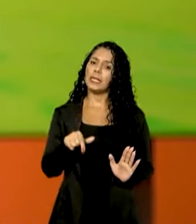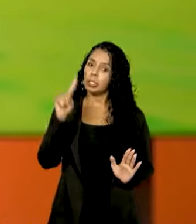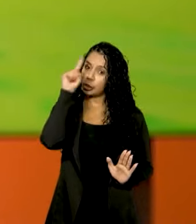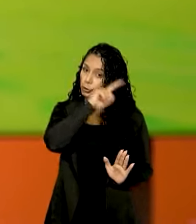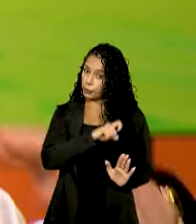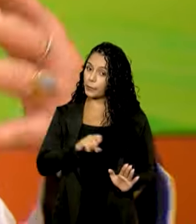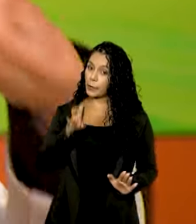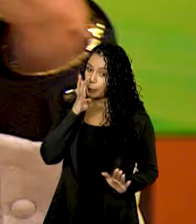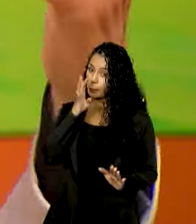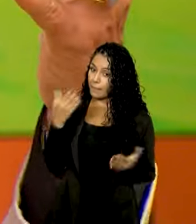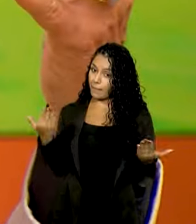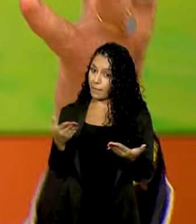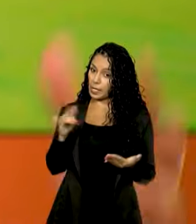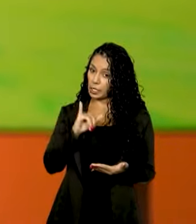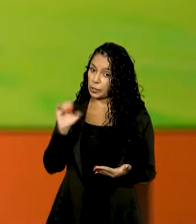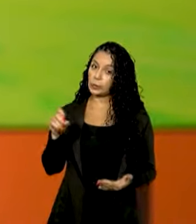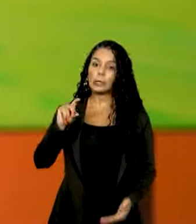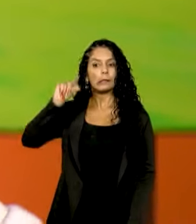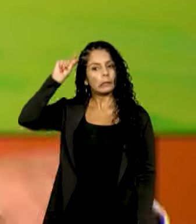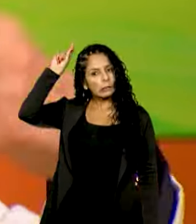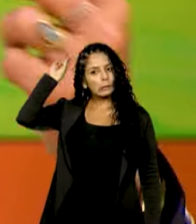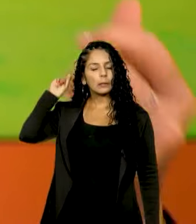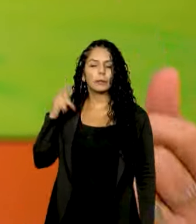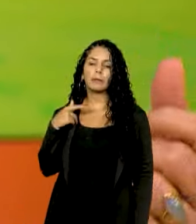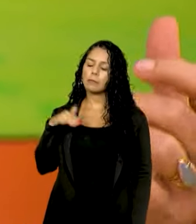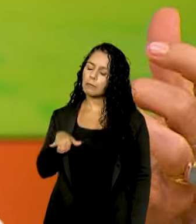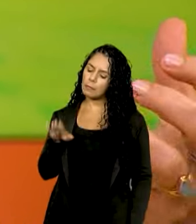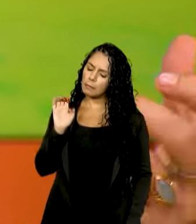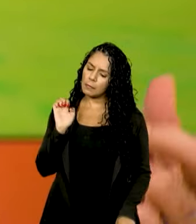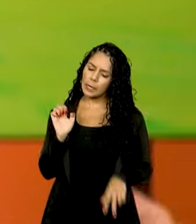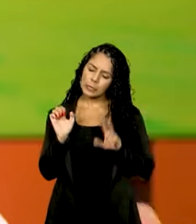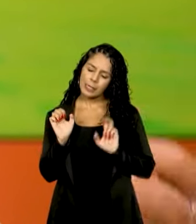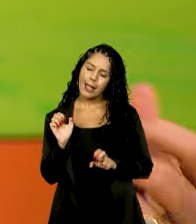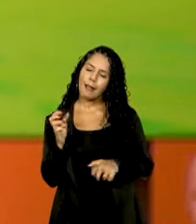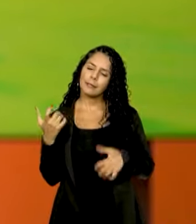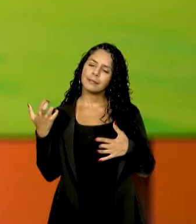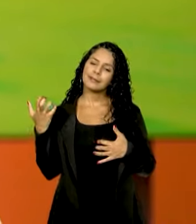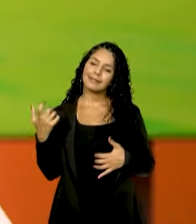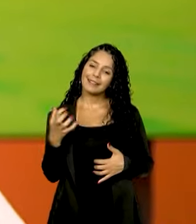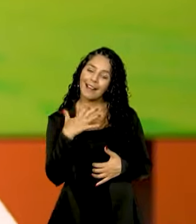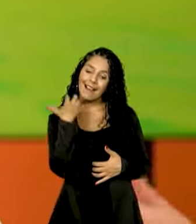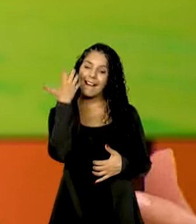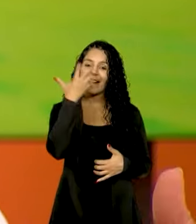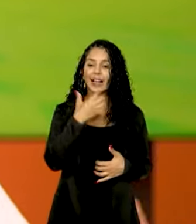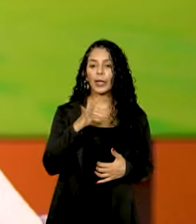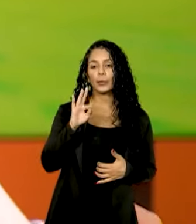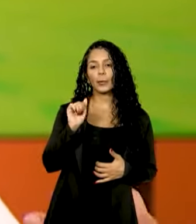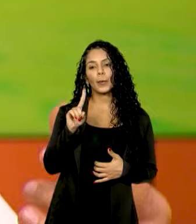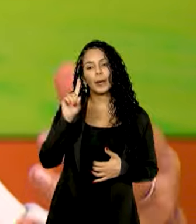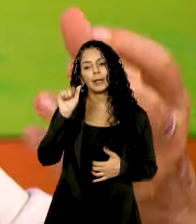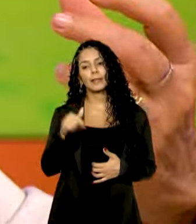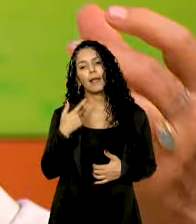hoje em dia. É muito tempo, hein, tem? Aí mamãe sentava, cantava toada. Vai,